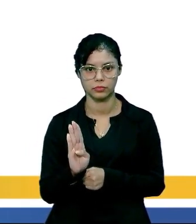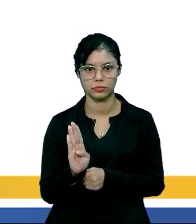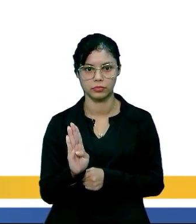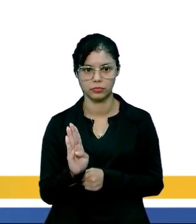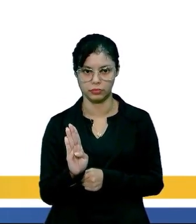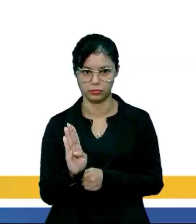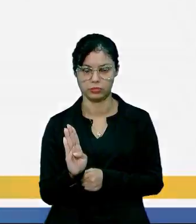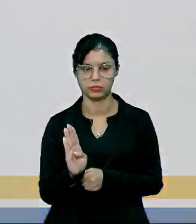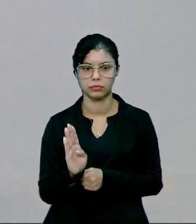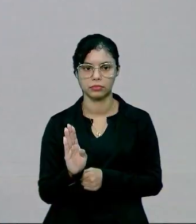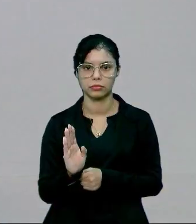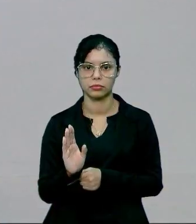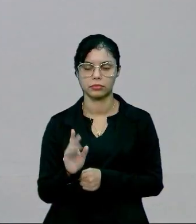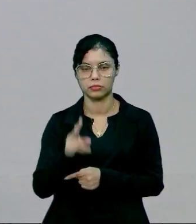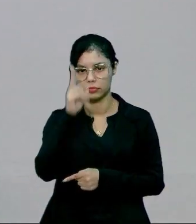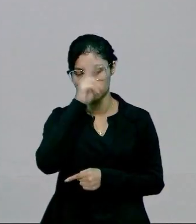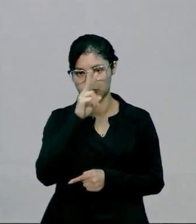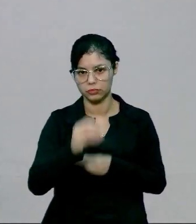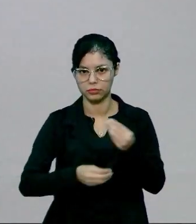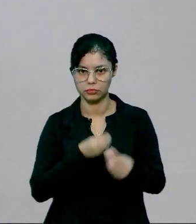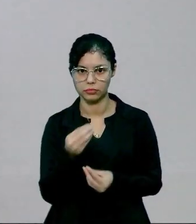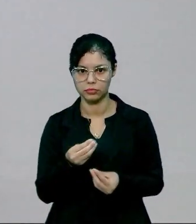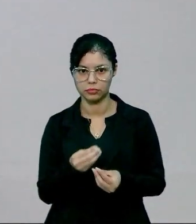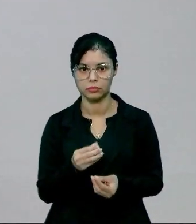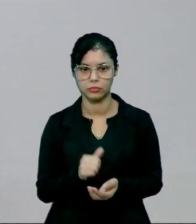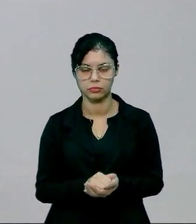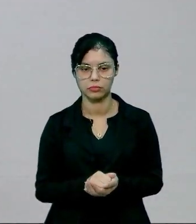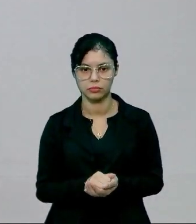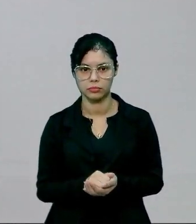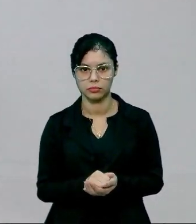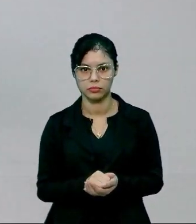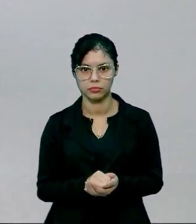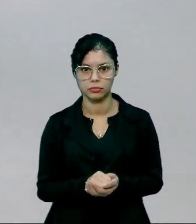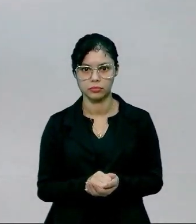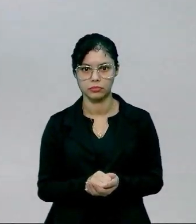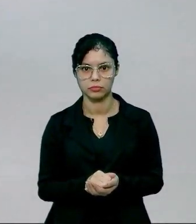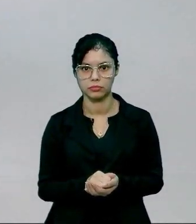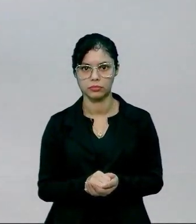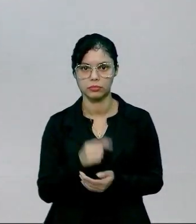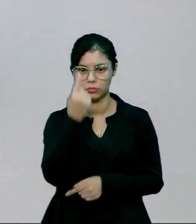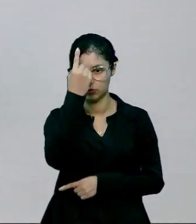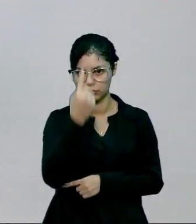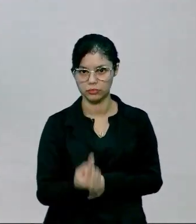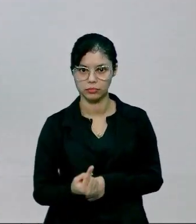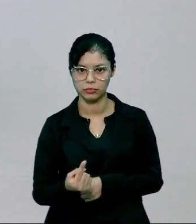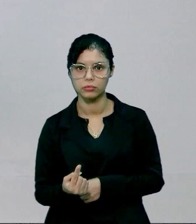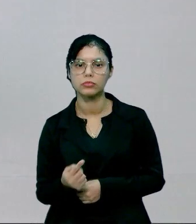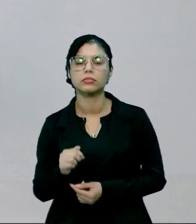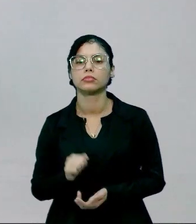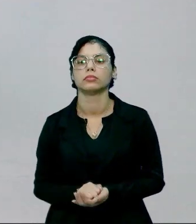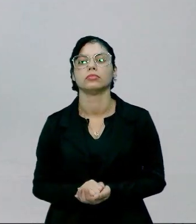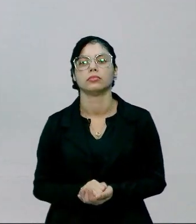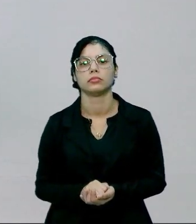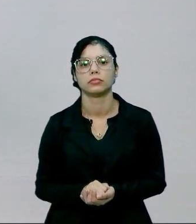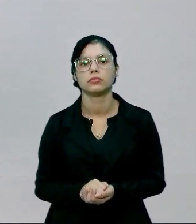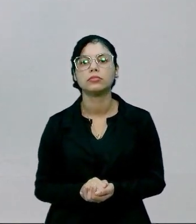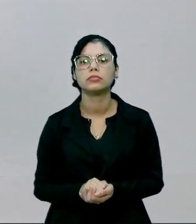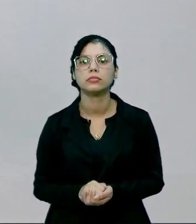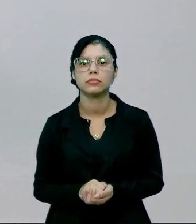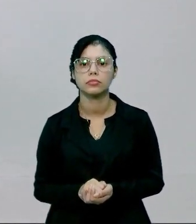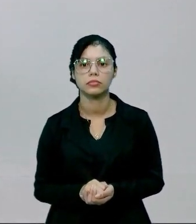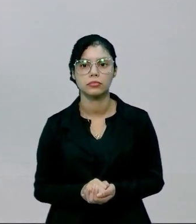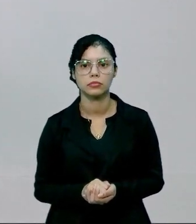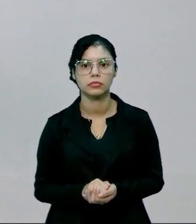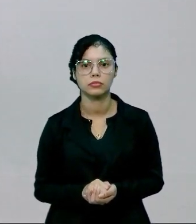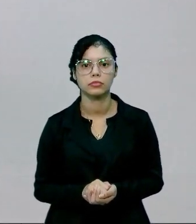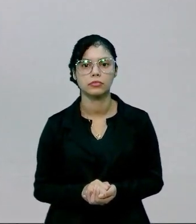B. Lembrando como a gente anda sempre, a gente encontra aqueles ferros, uma distância do outro. Então ali